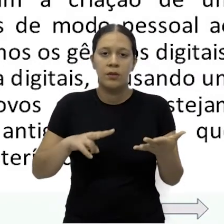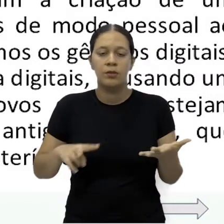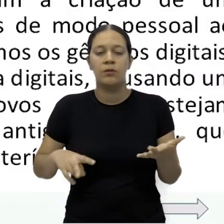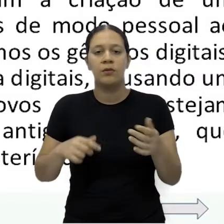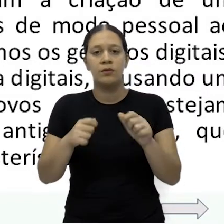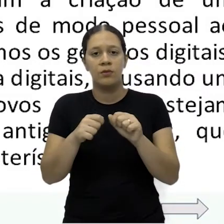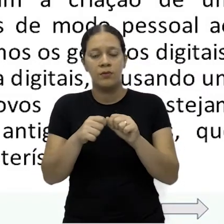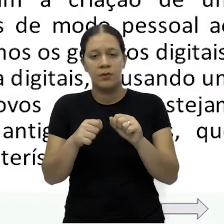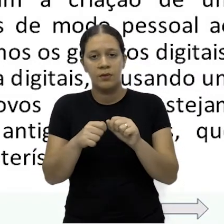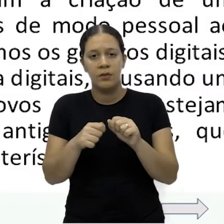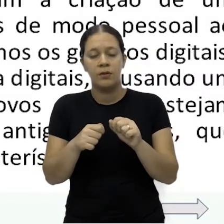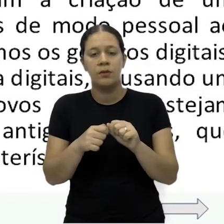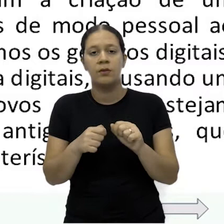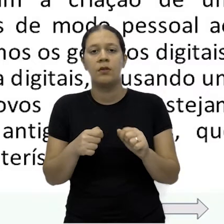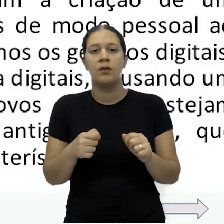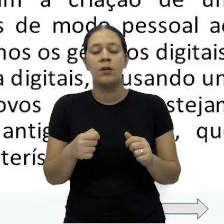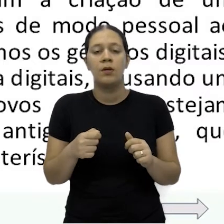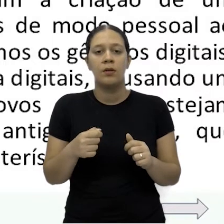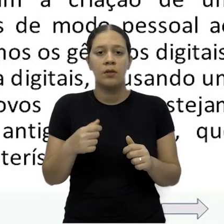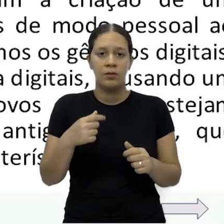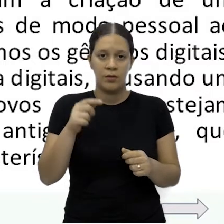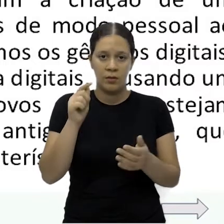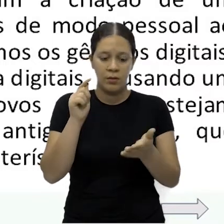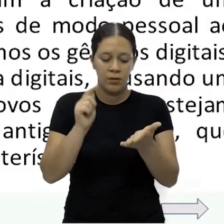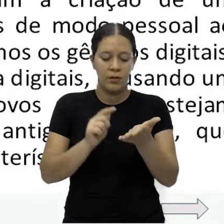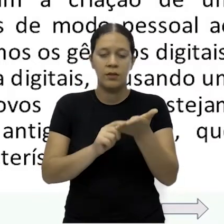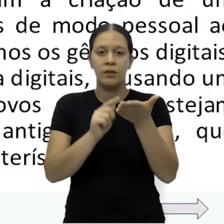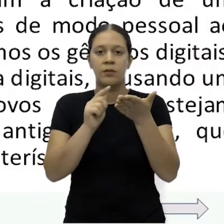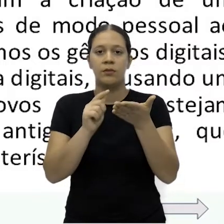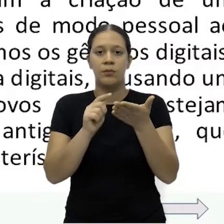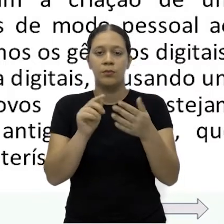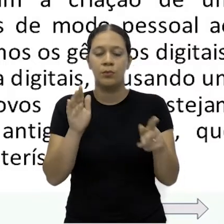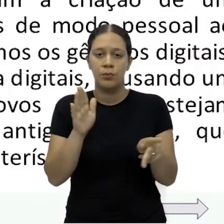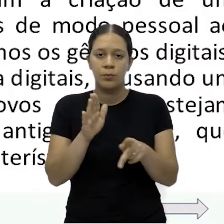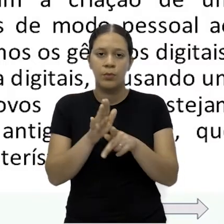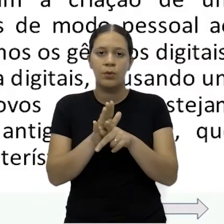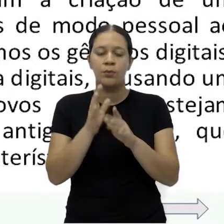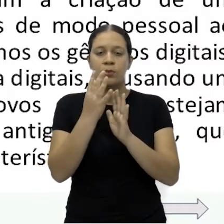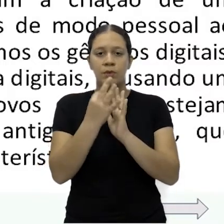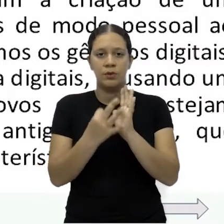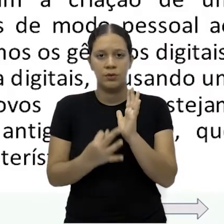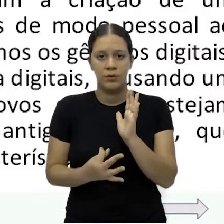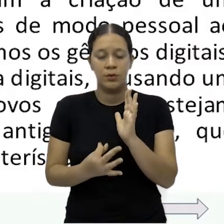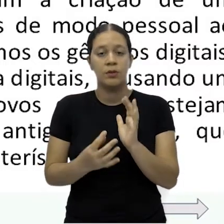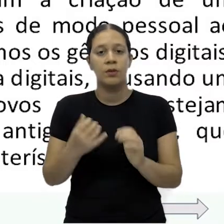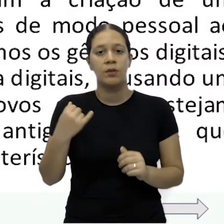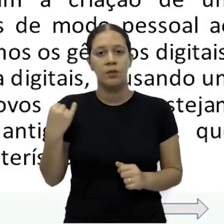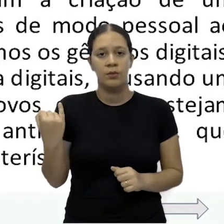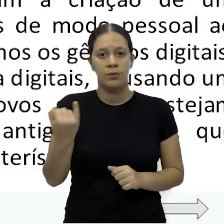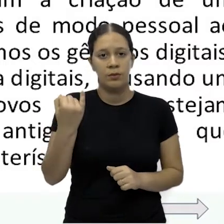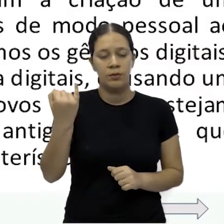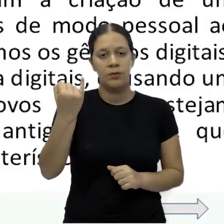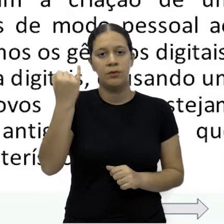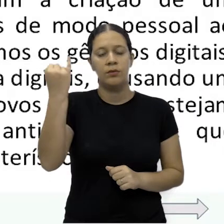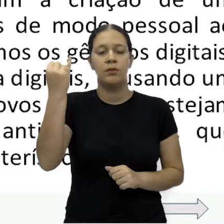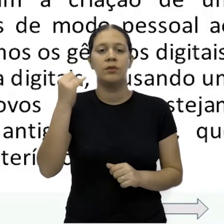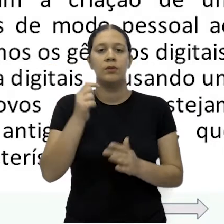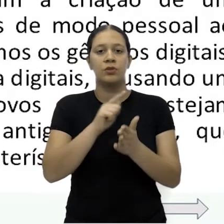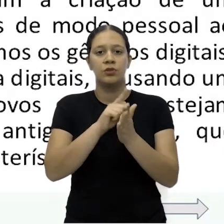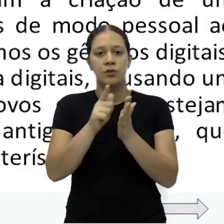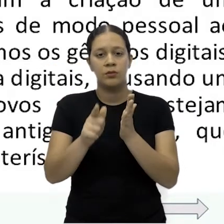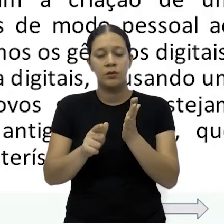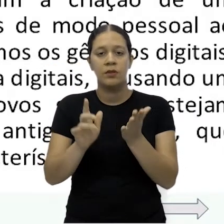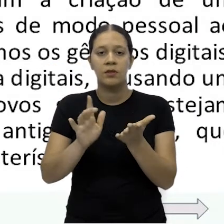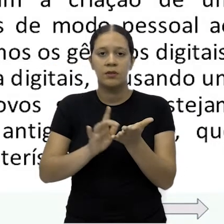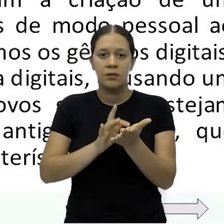que fazemos de modo pessoal ao clicar nos links destacados no próprio texto. É fundamental analisarmos os